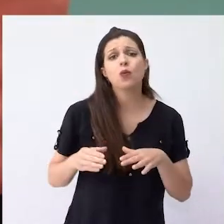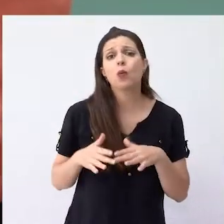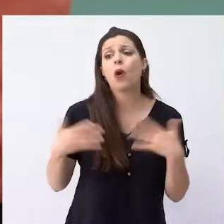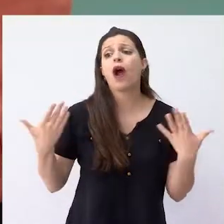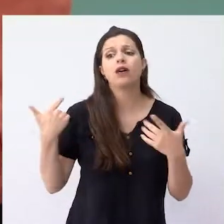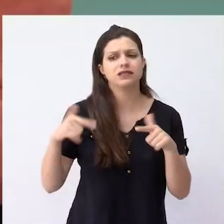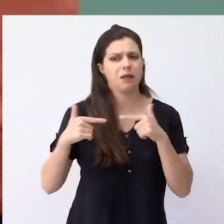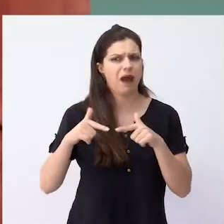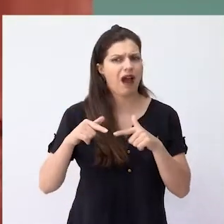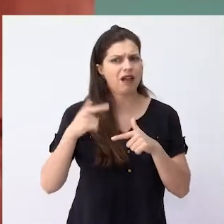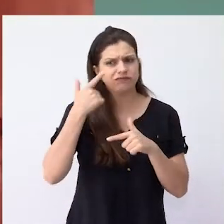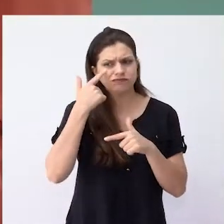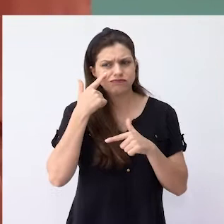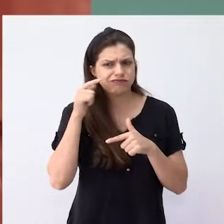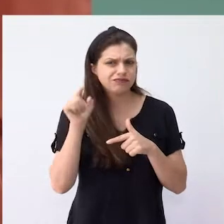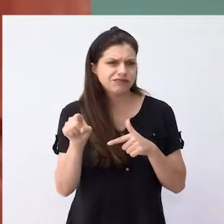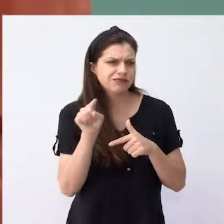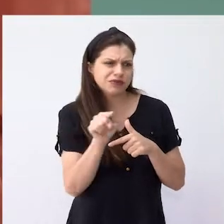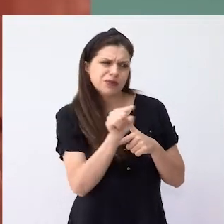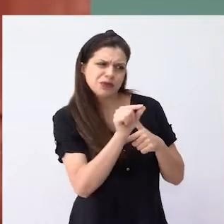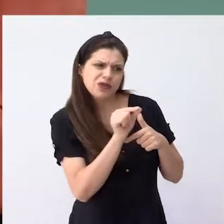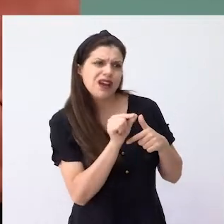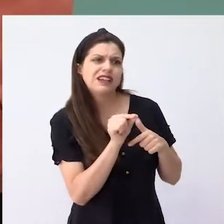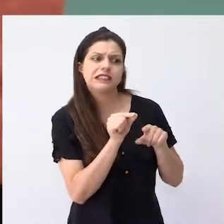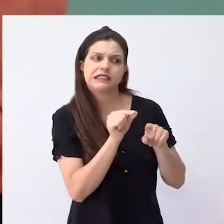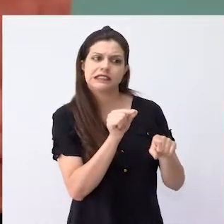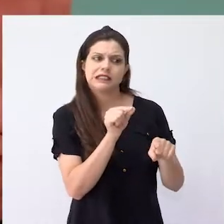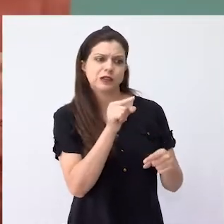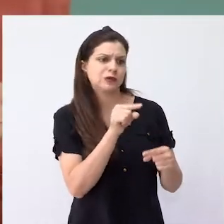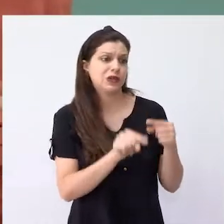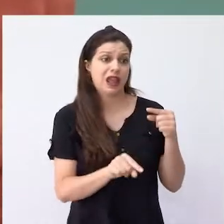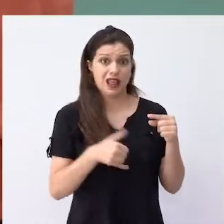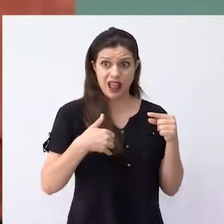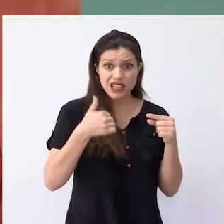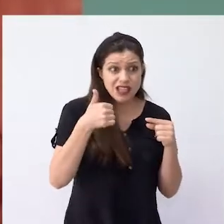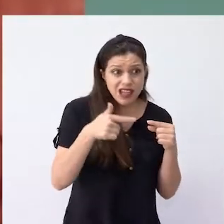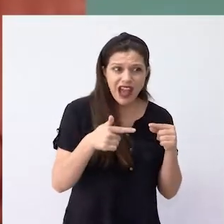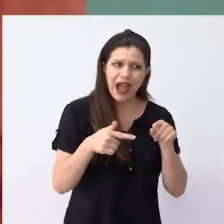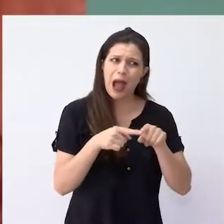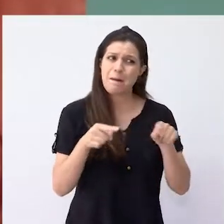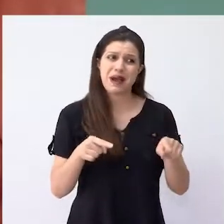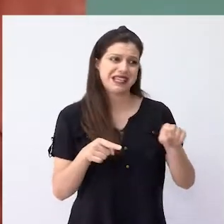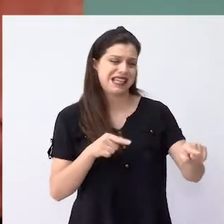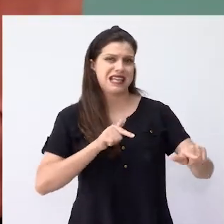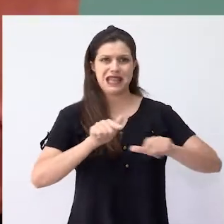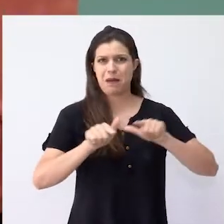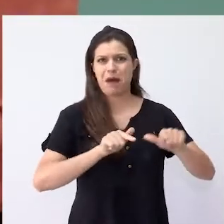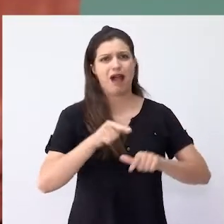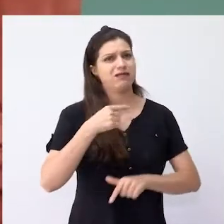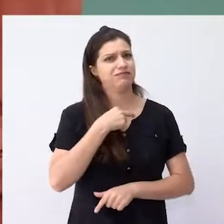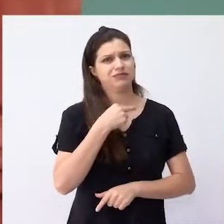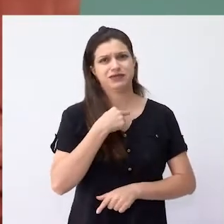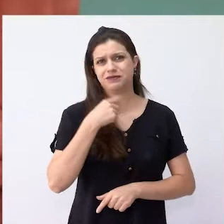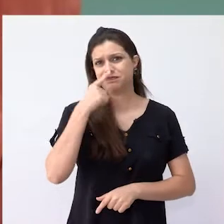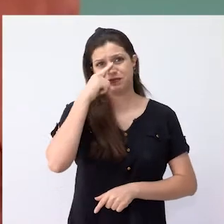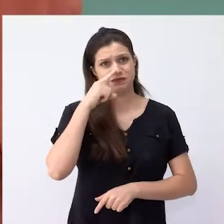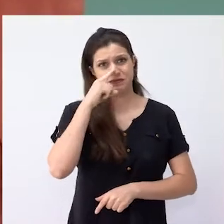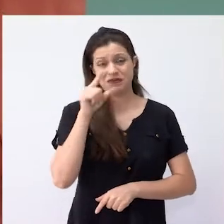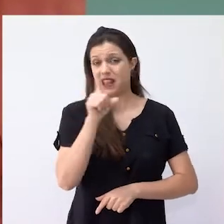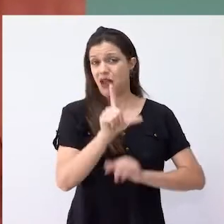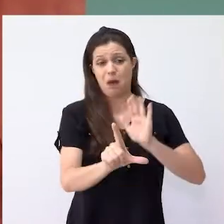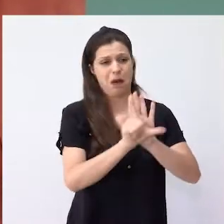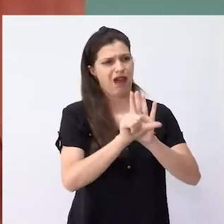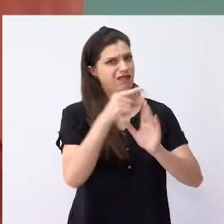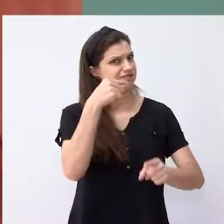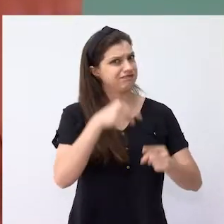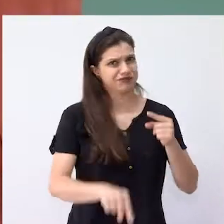gente acha aquela pessoa fazendo, mesmo que ela tenha 17 anos, por exemplo, ela pode ser considerada ilegal pelo